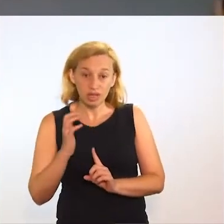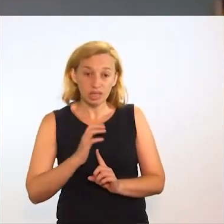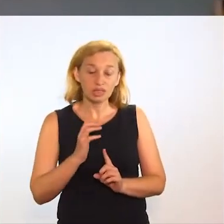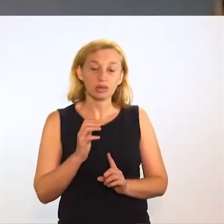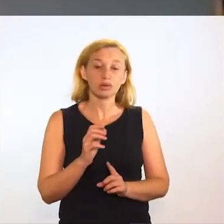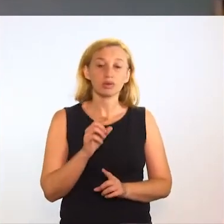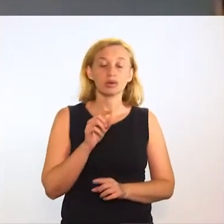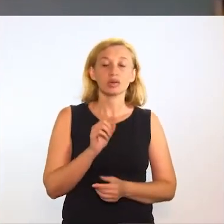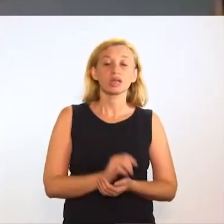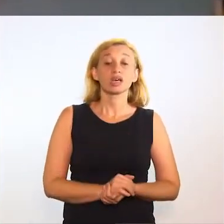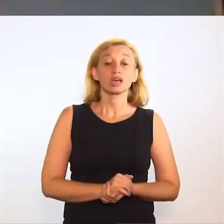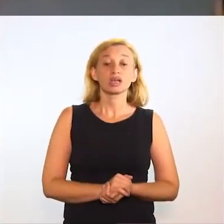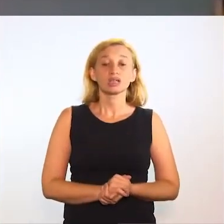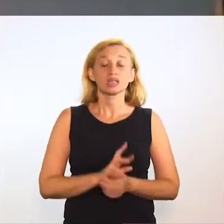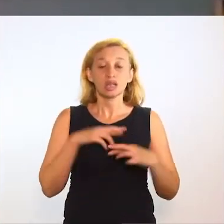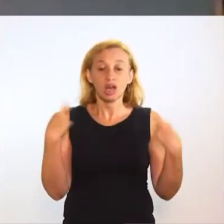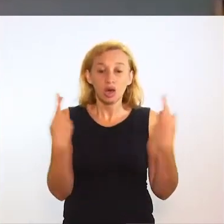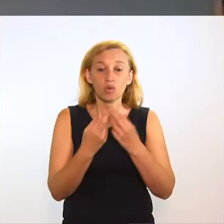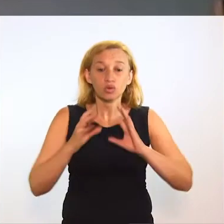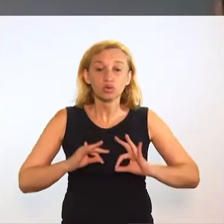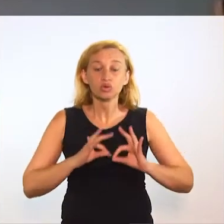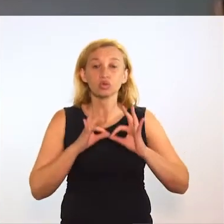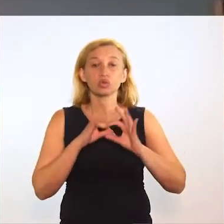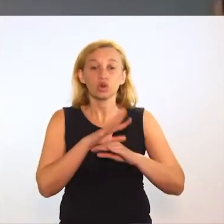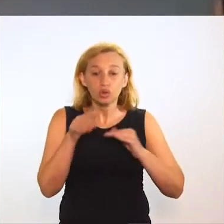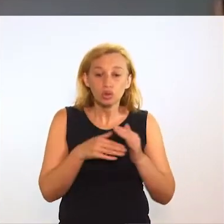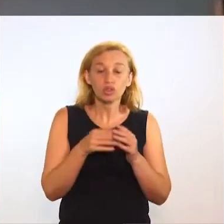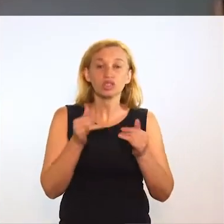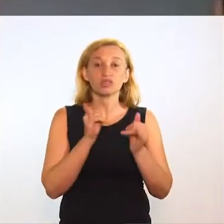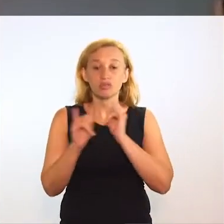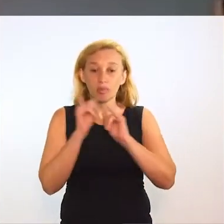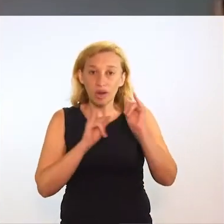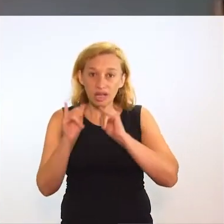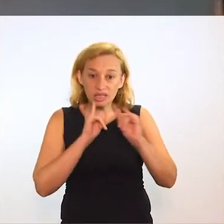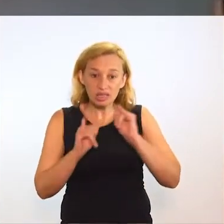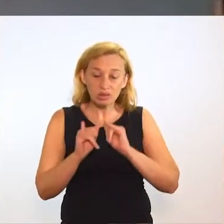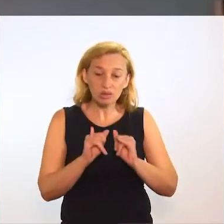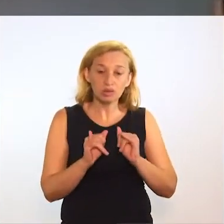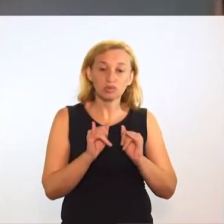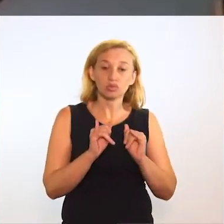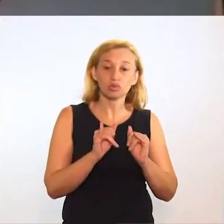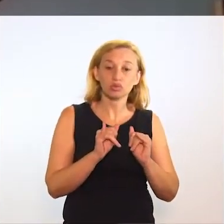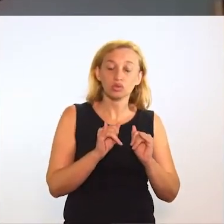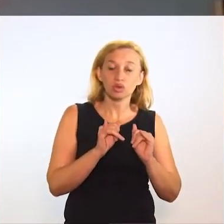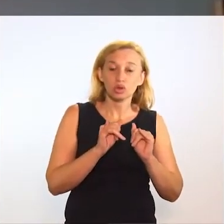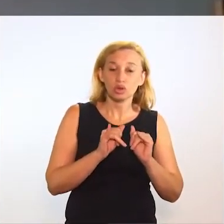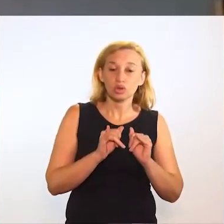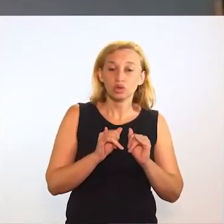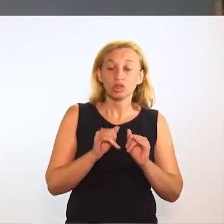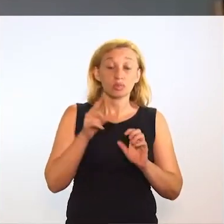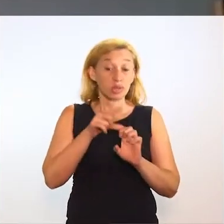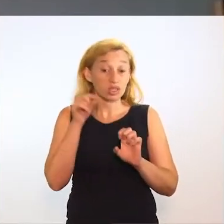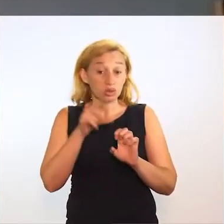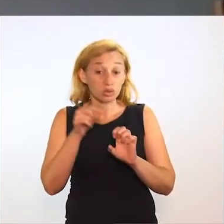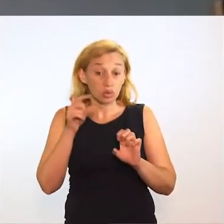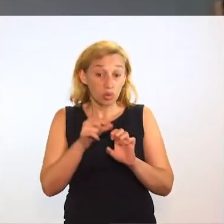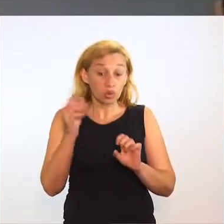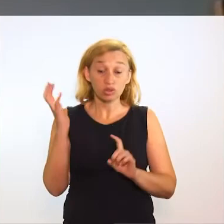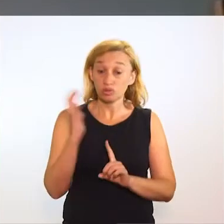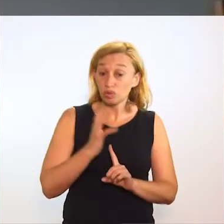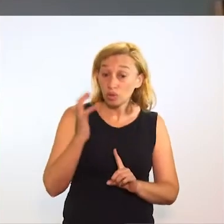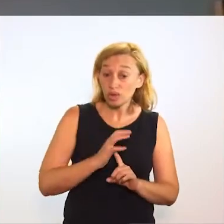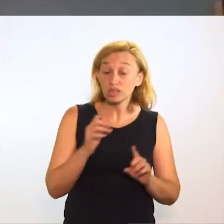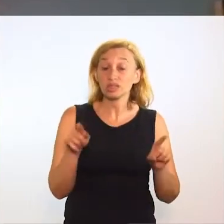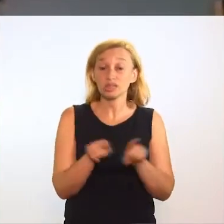riodeimpacto.com.br, que é nossa plataforma onde a gente reúne todas as informações sobre publicações, sobre os